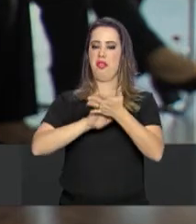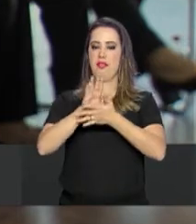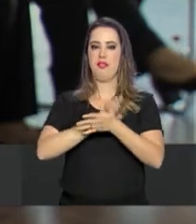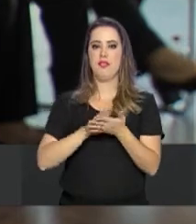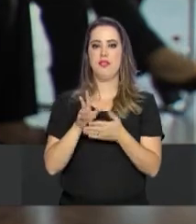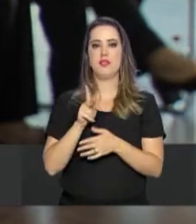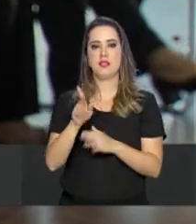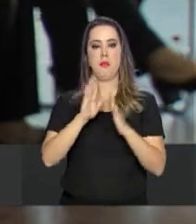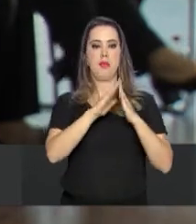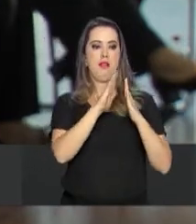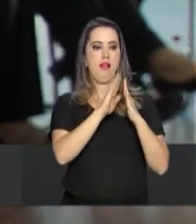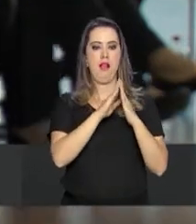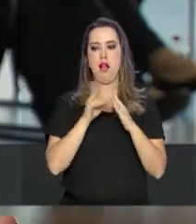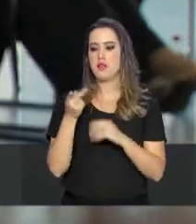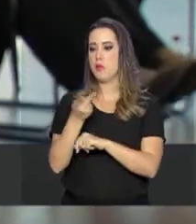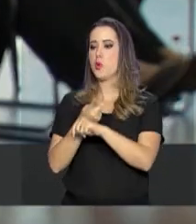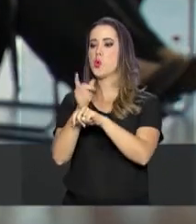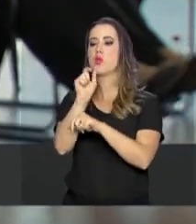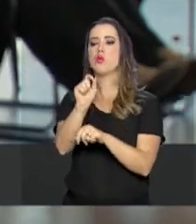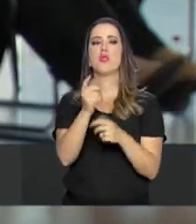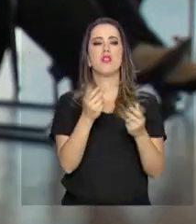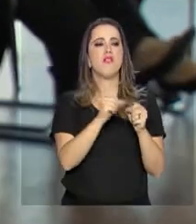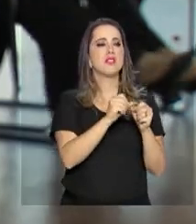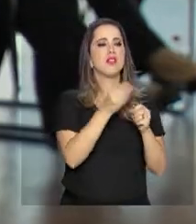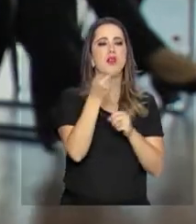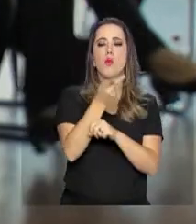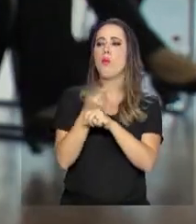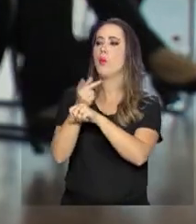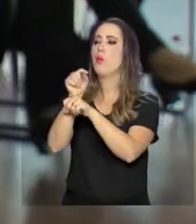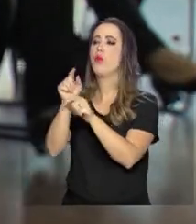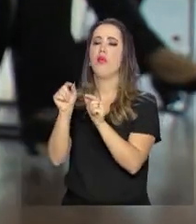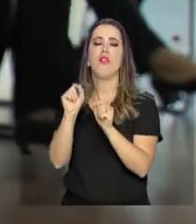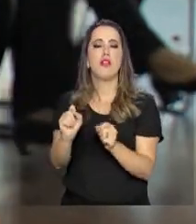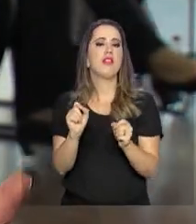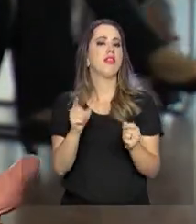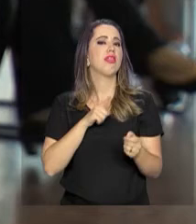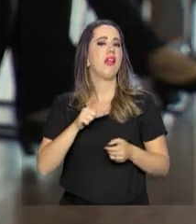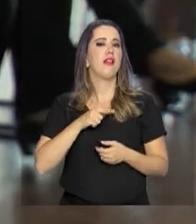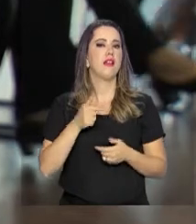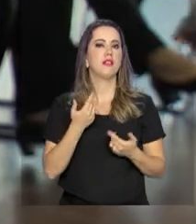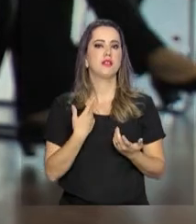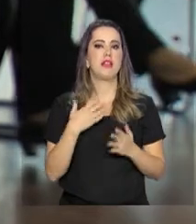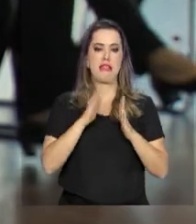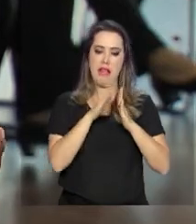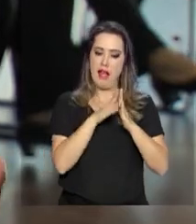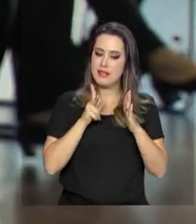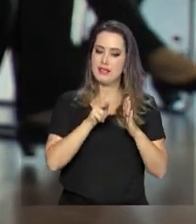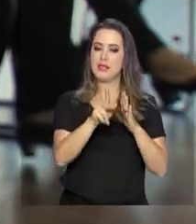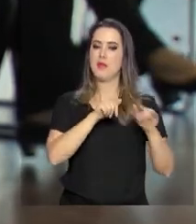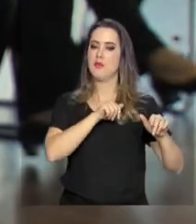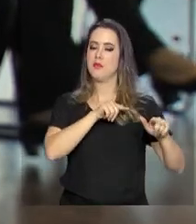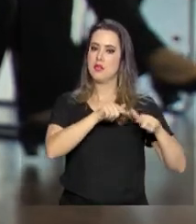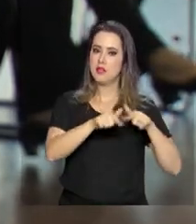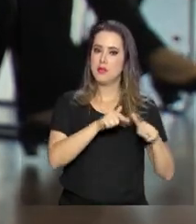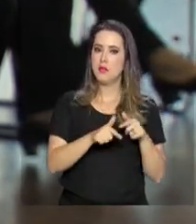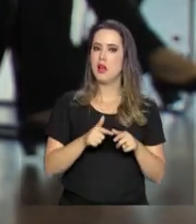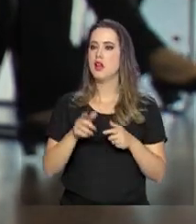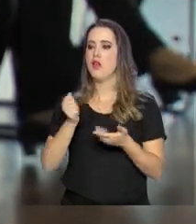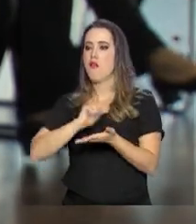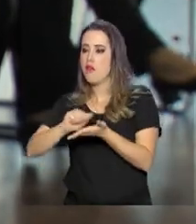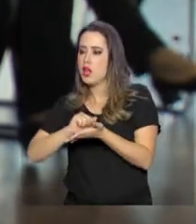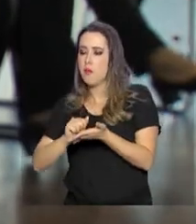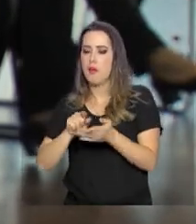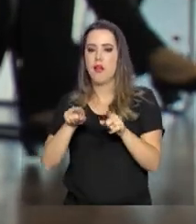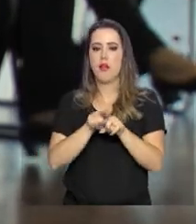em casa fico procurando o serviço de ator se eu ficar em casa eu não vou mexer no armário onde